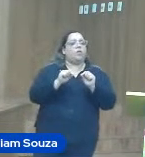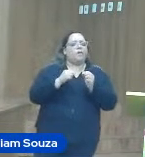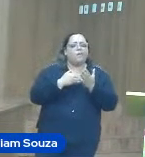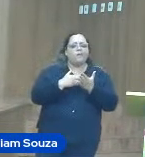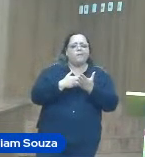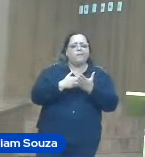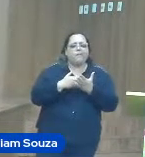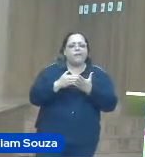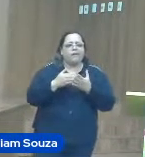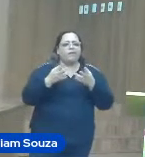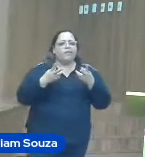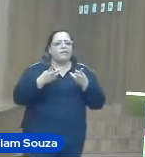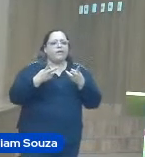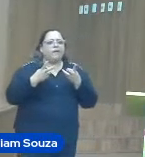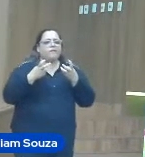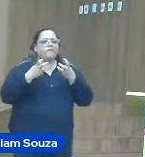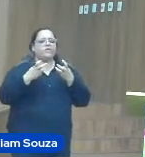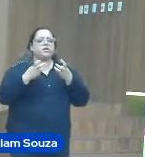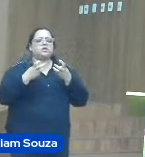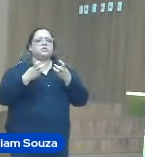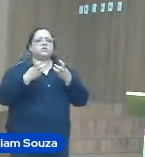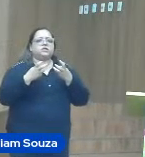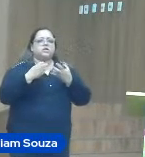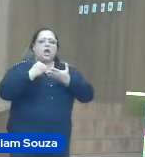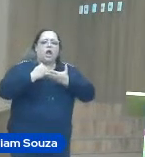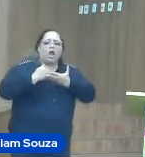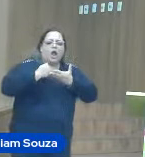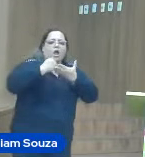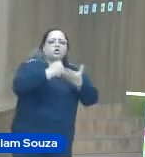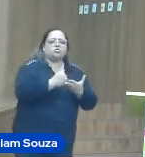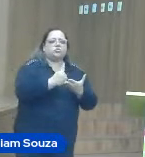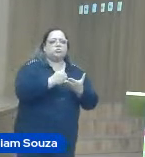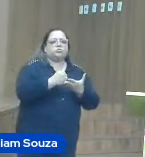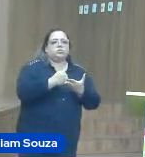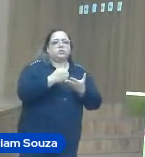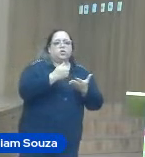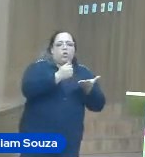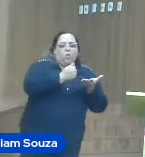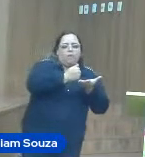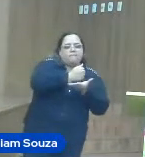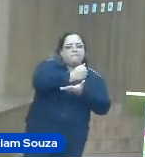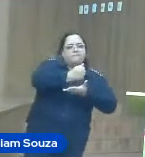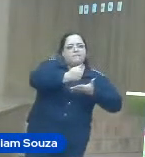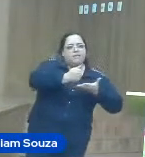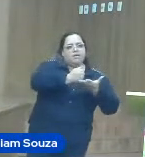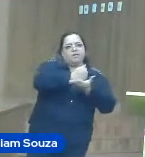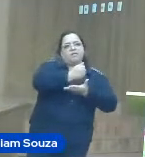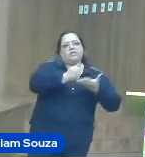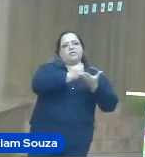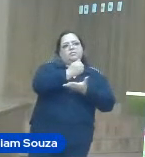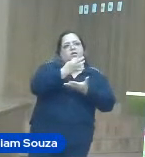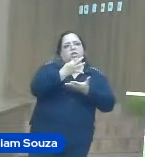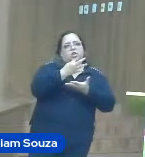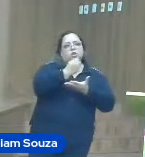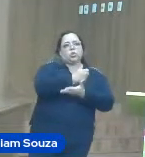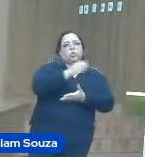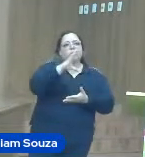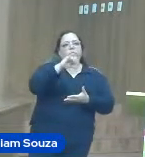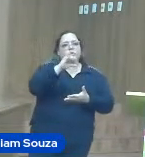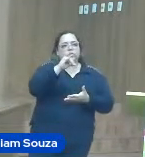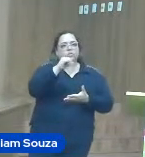e é defendida como uma base para todas as ciências. Foi um termo que o professor Regildo usou